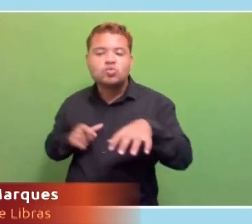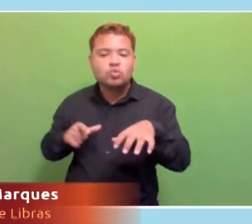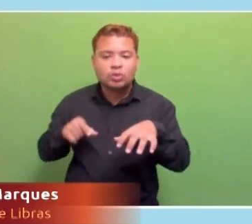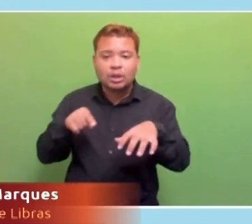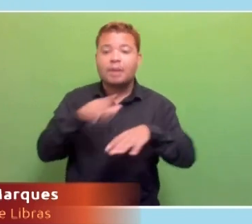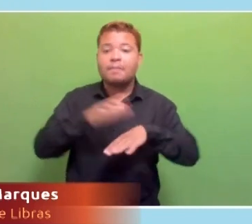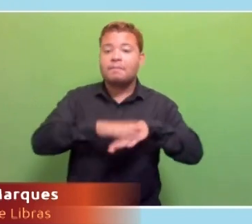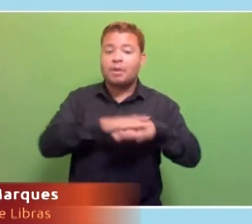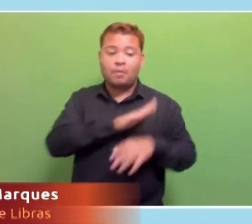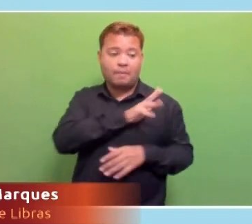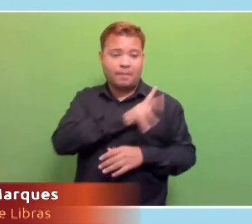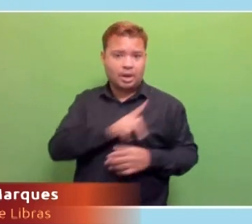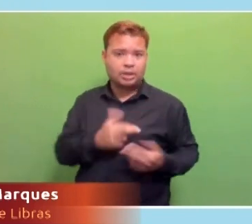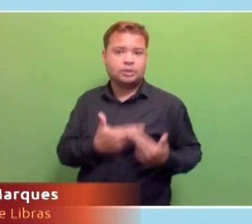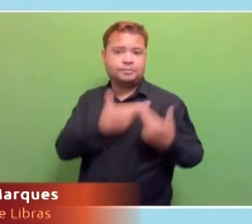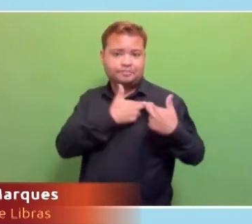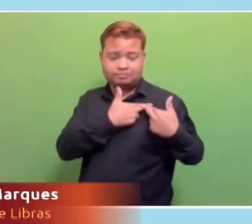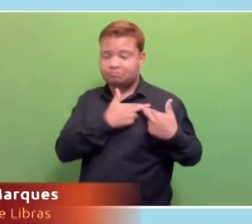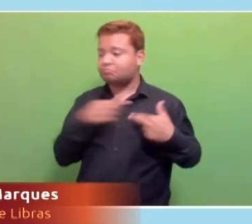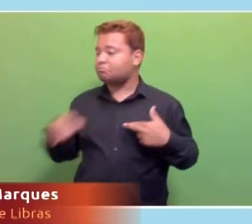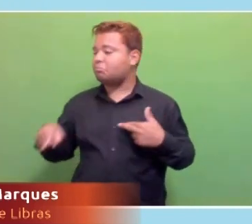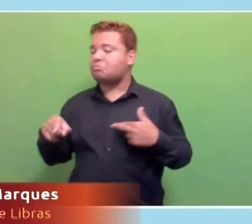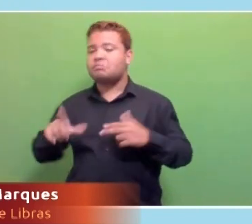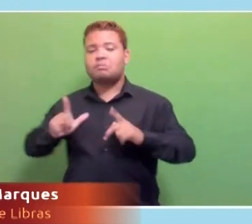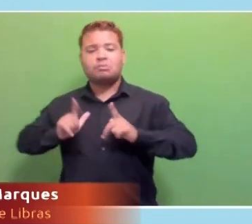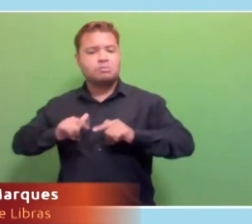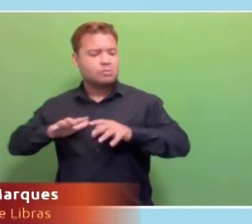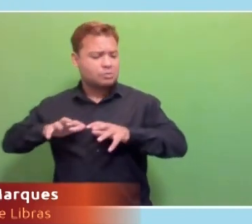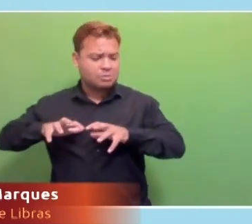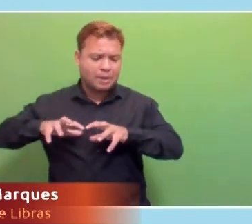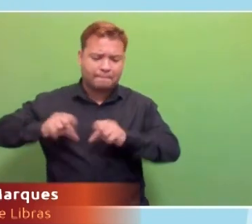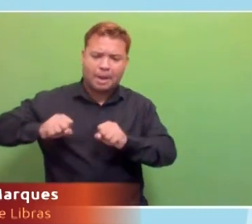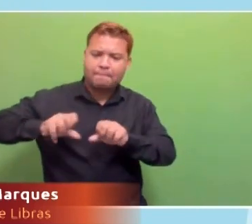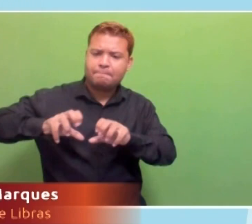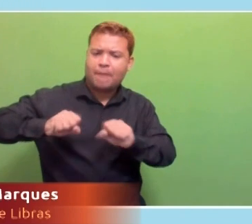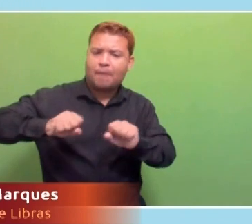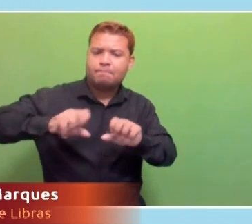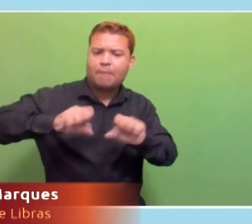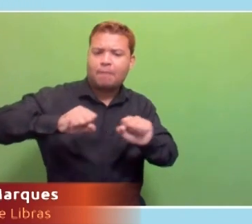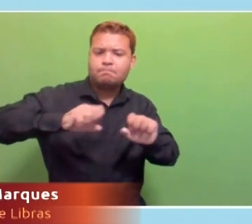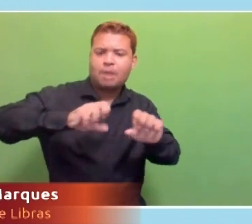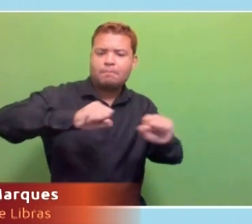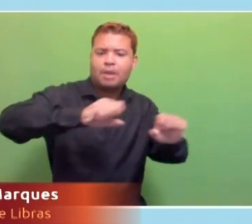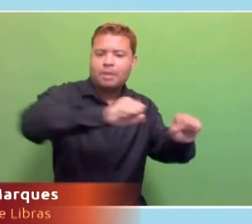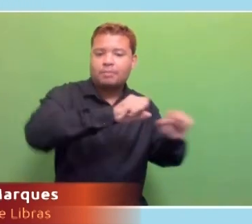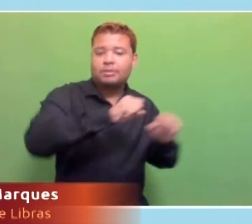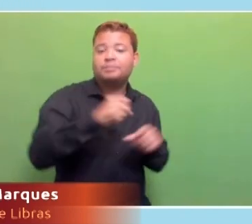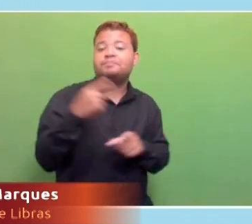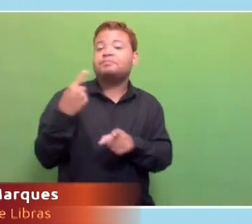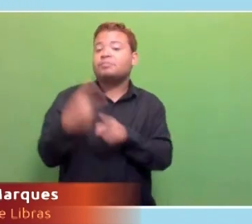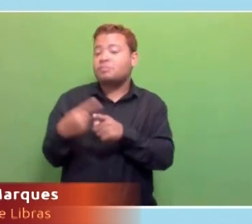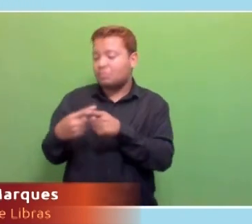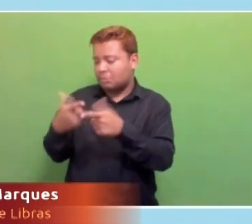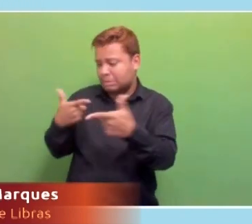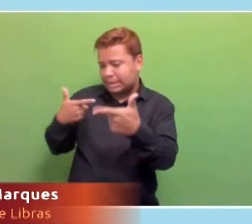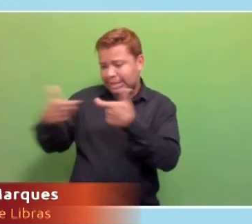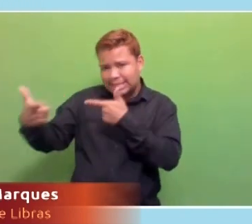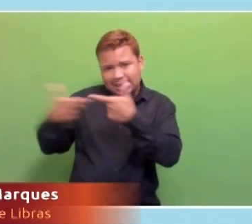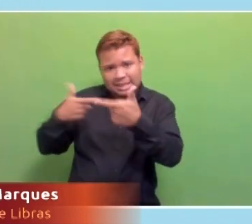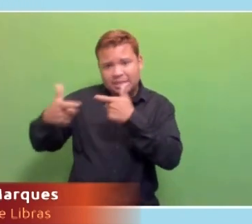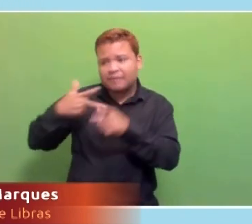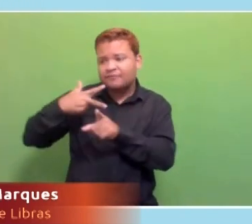foi ocupado por Israel por conta, sobretudo, daquele que eram os ganhos militares contra outros